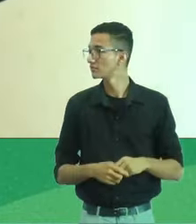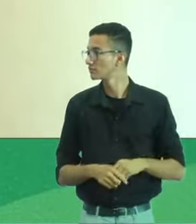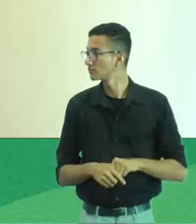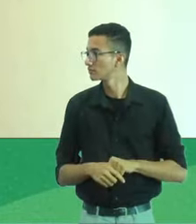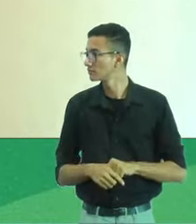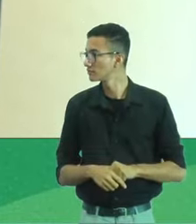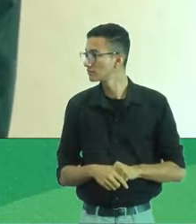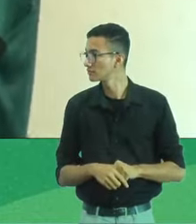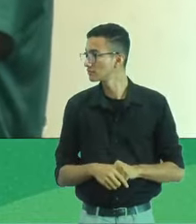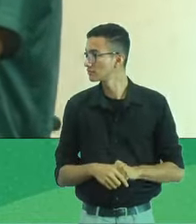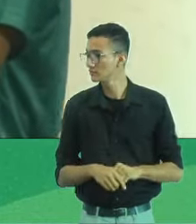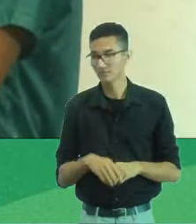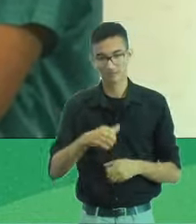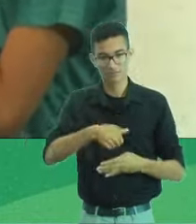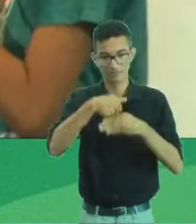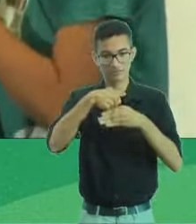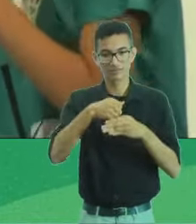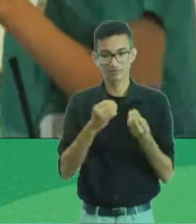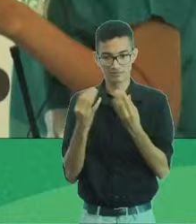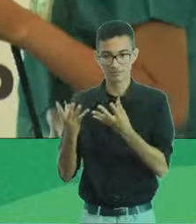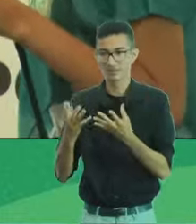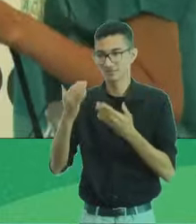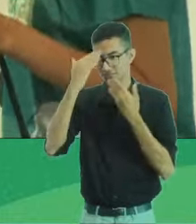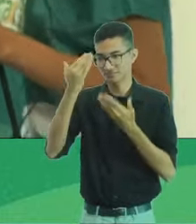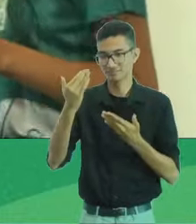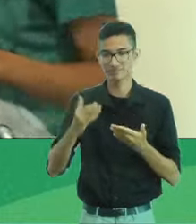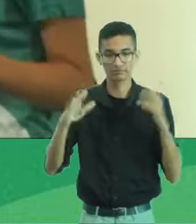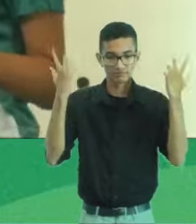o kit aqui para o Edu muito obrigada